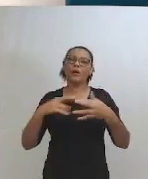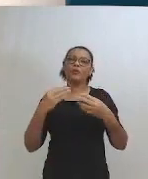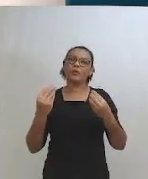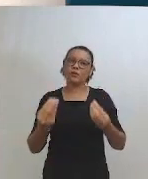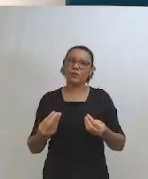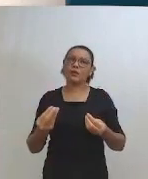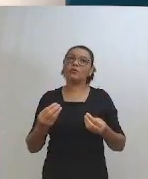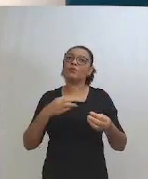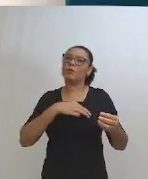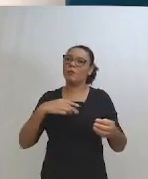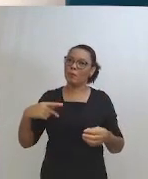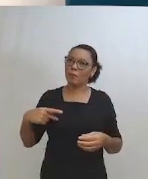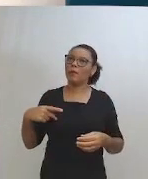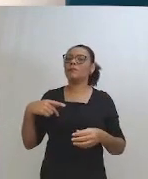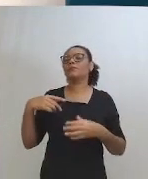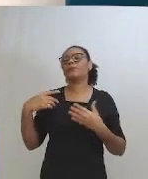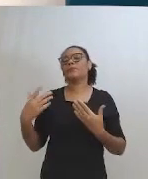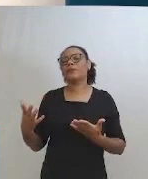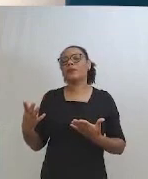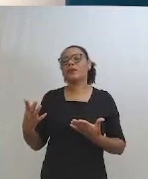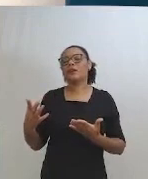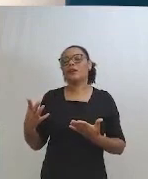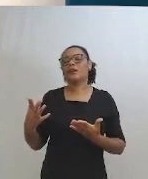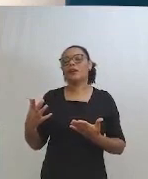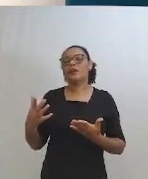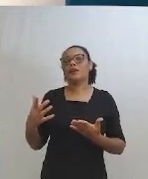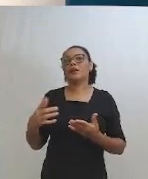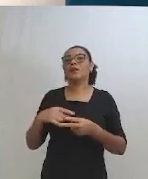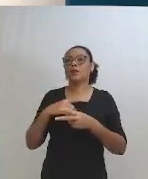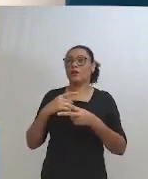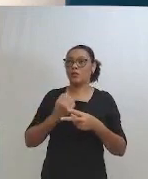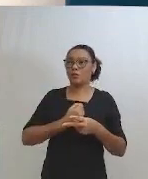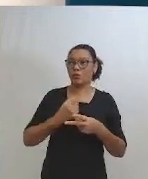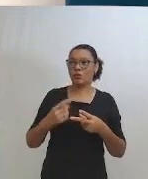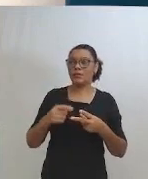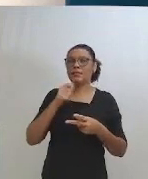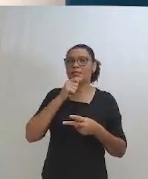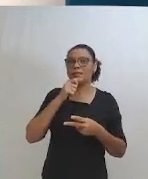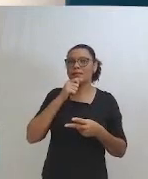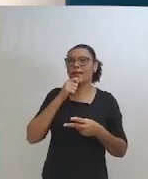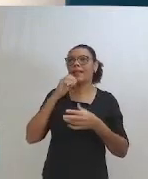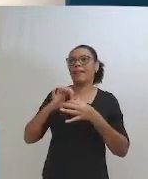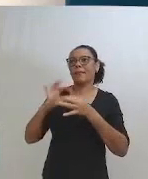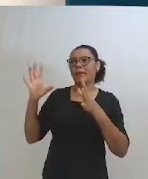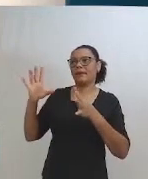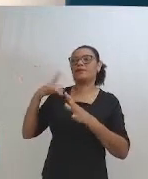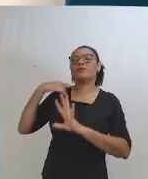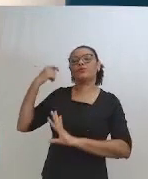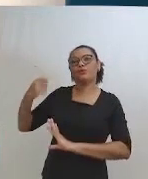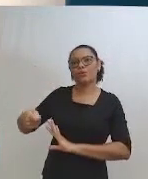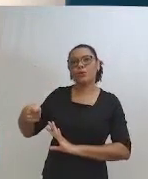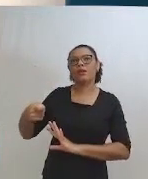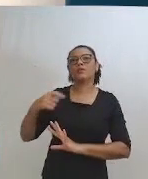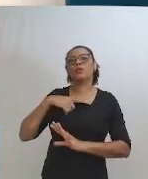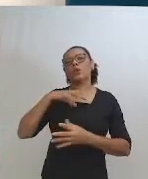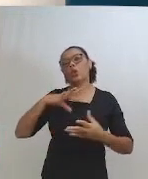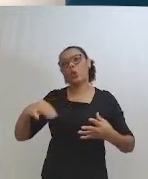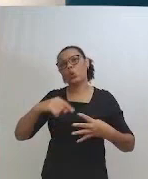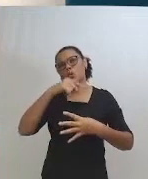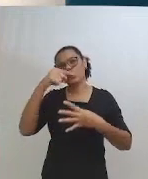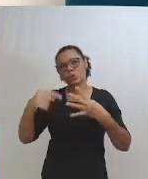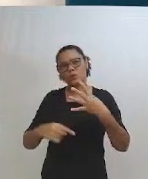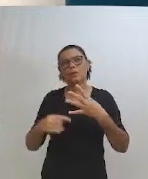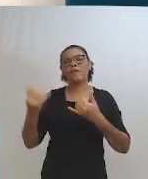Federal na ação penal número tal, sem autorização judicial, devendo todos os elementos de informação e os dele